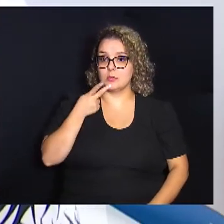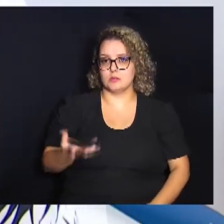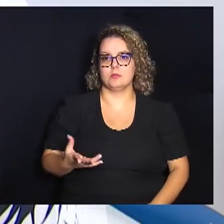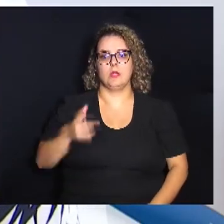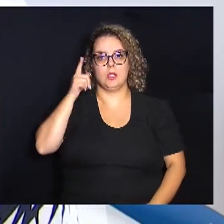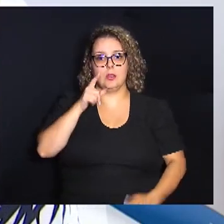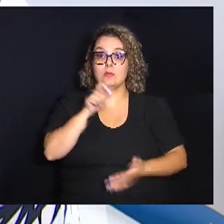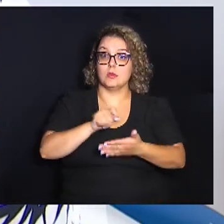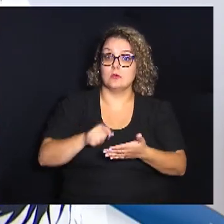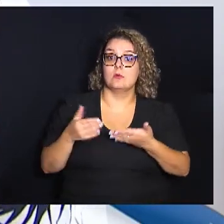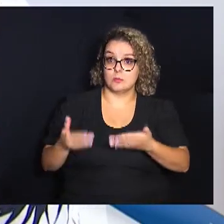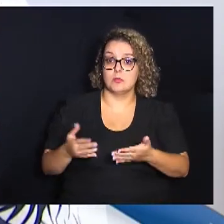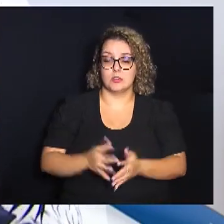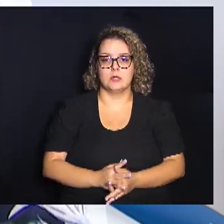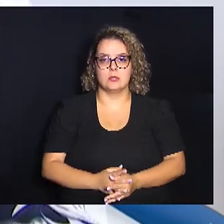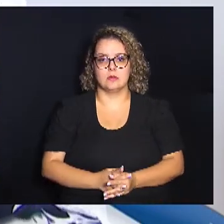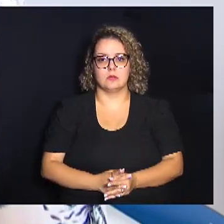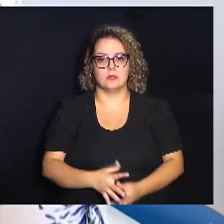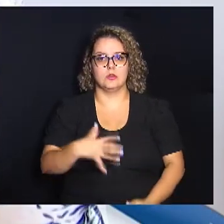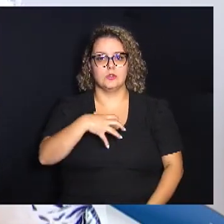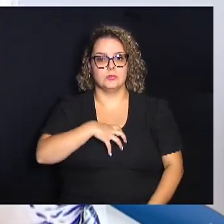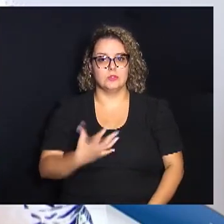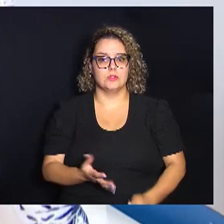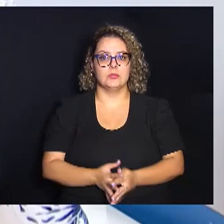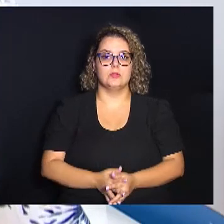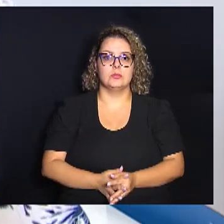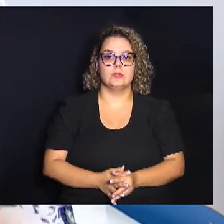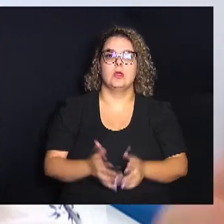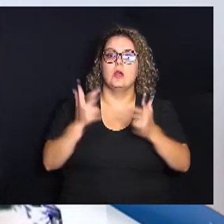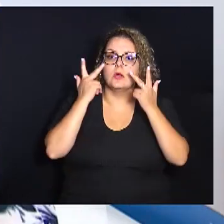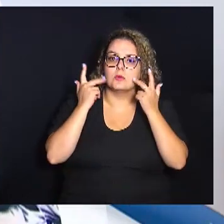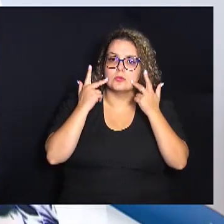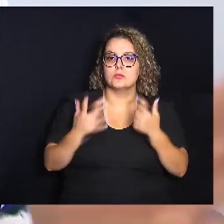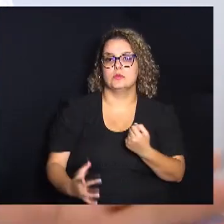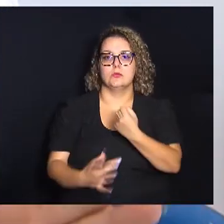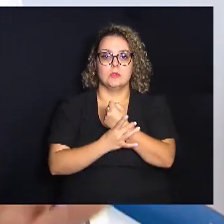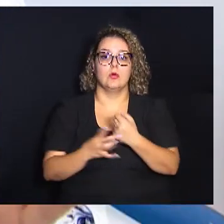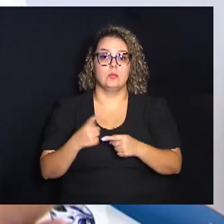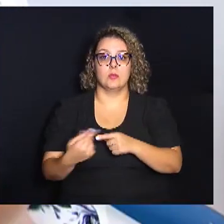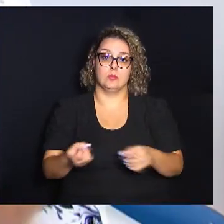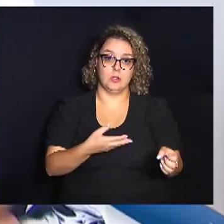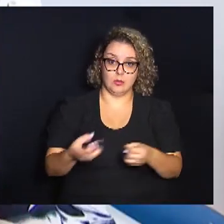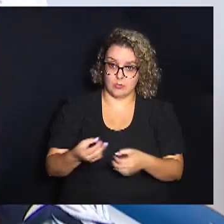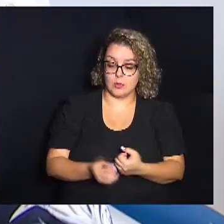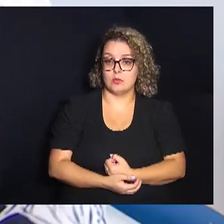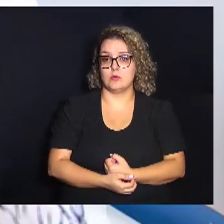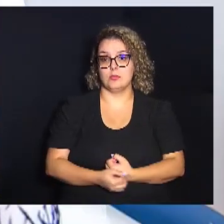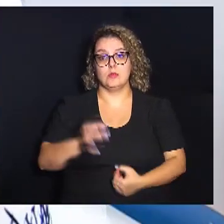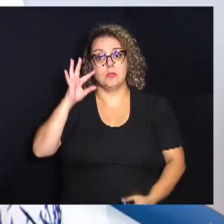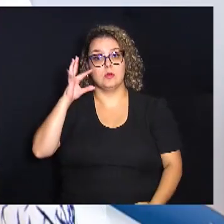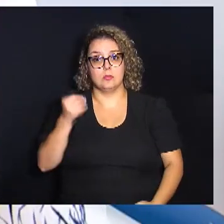consigo escrever sobre ele de uma forma mais tranquila e segura, porque foi recente, né? Eu tenho um conhecimento que está